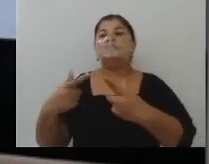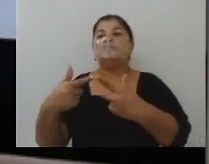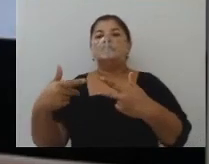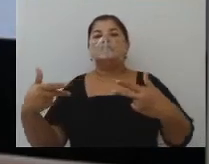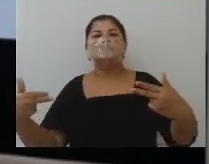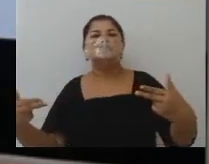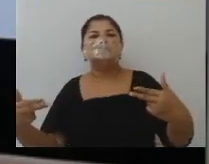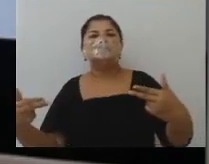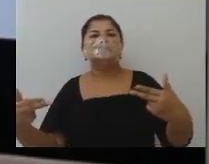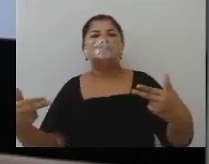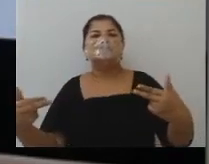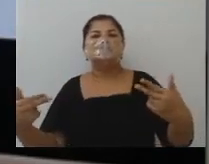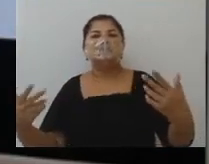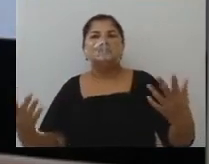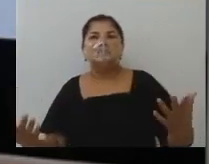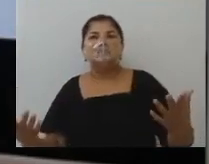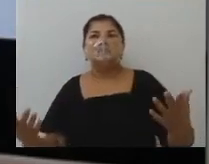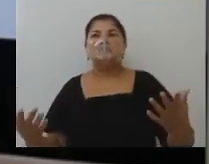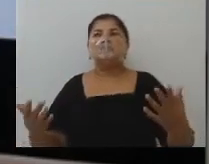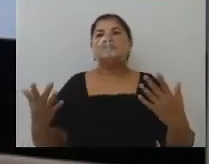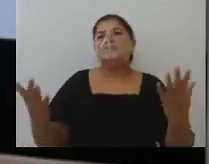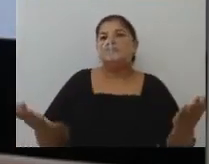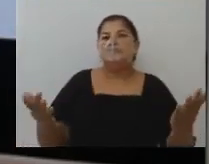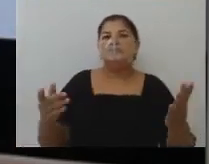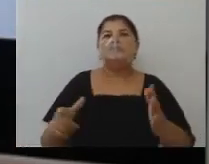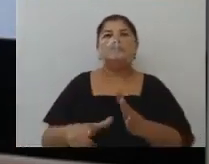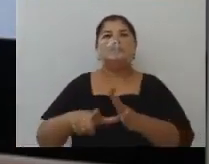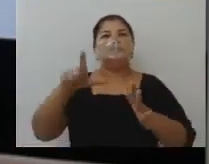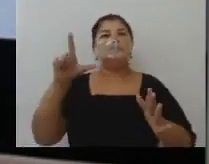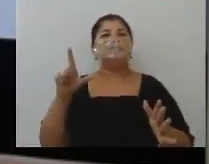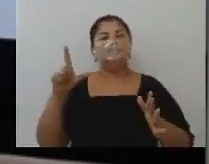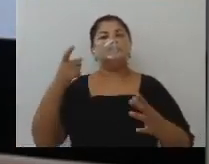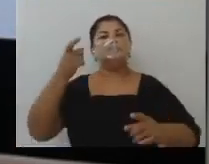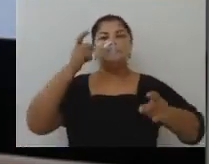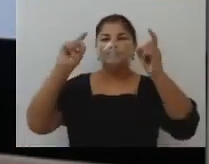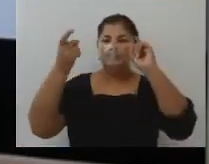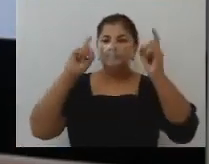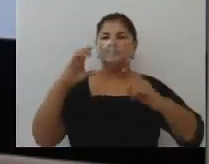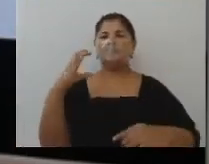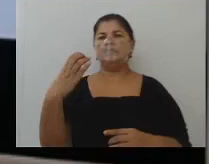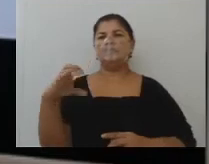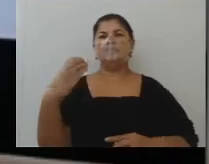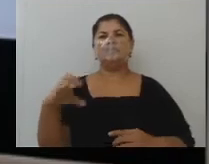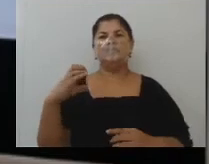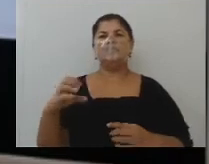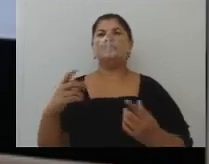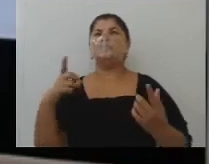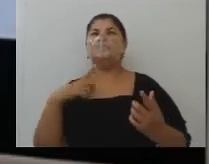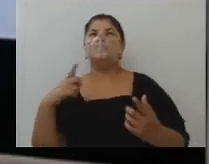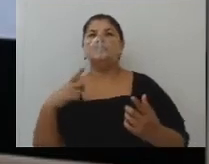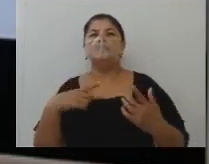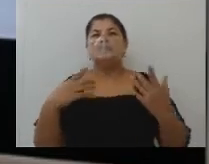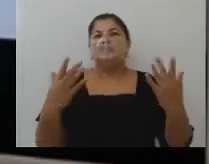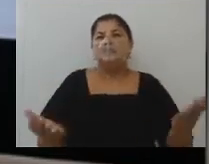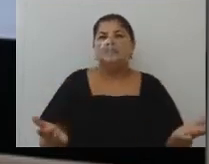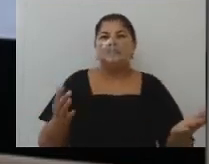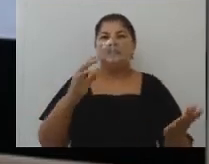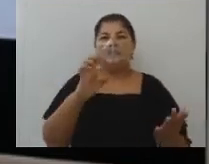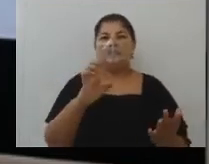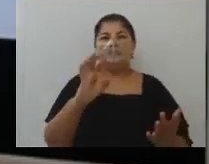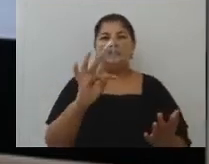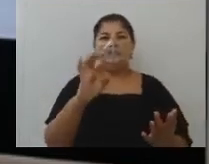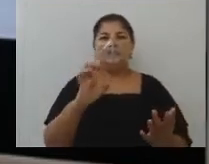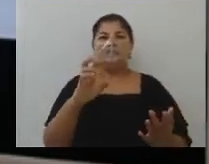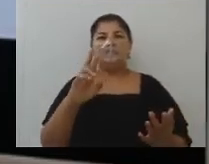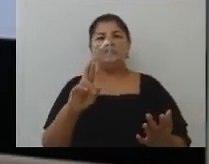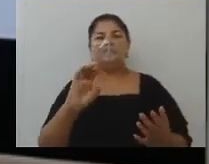isso? Então houve, em uma época na ciência, uma discussão grande para se existia ou não um tal de éter, né?